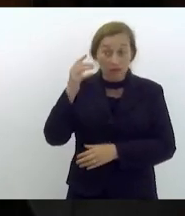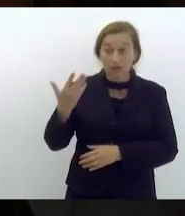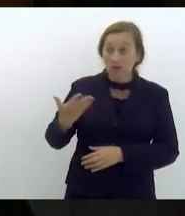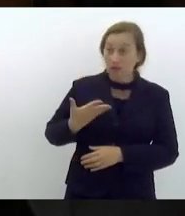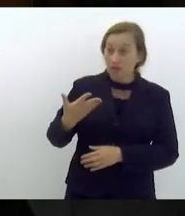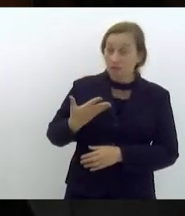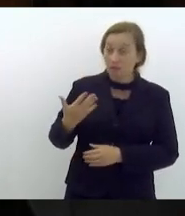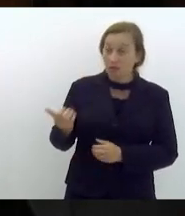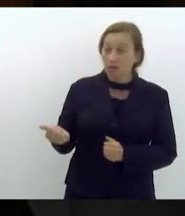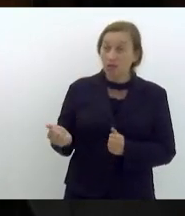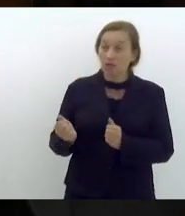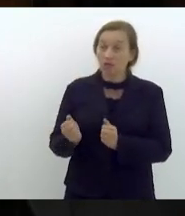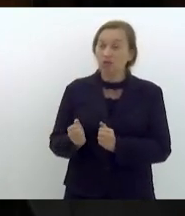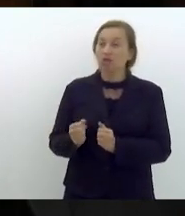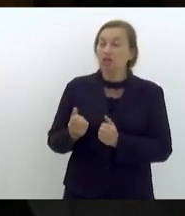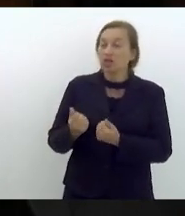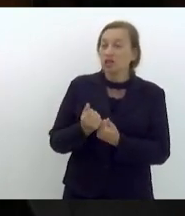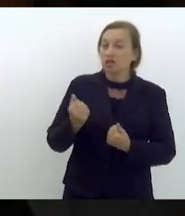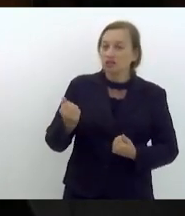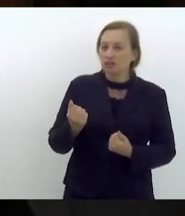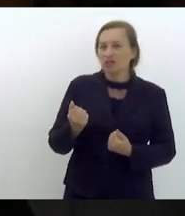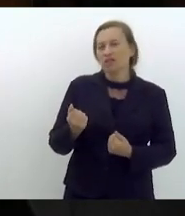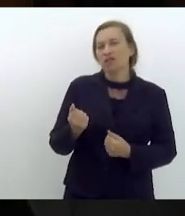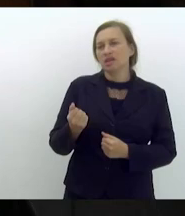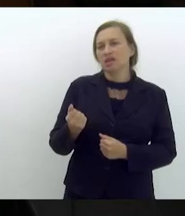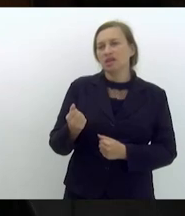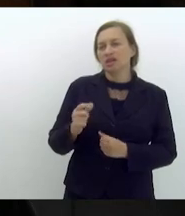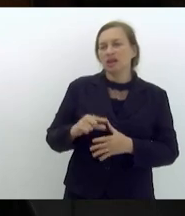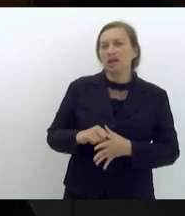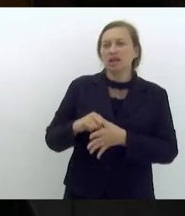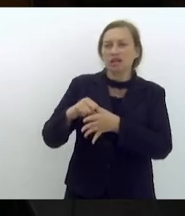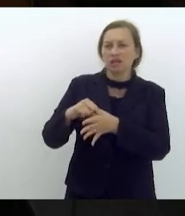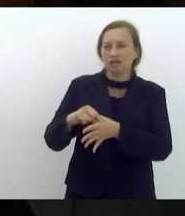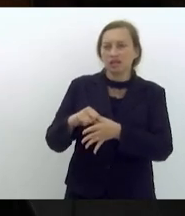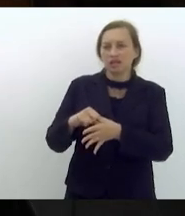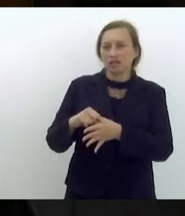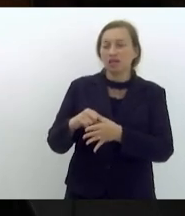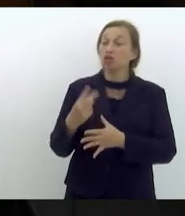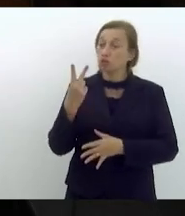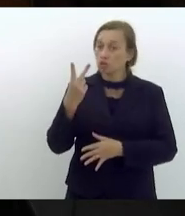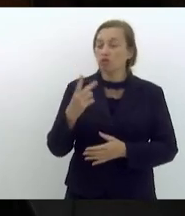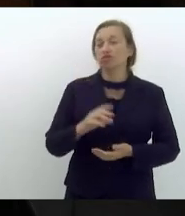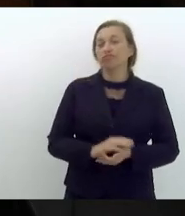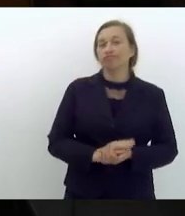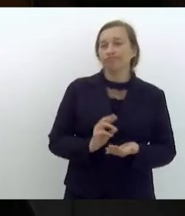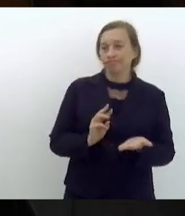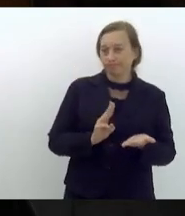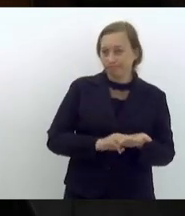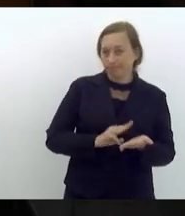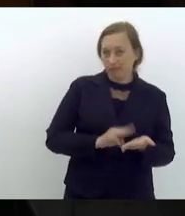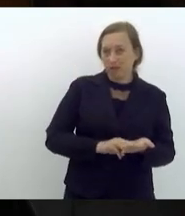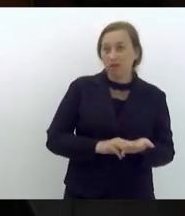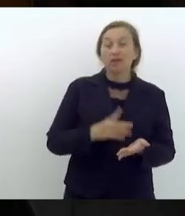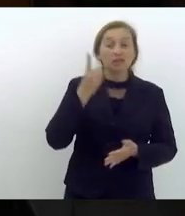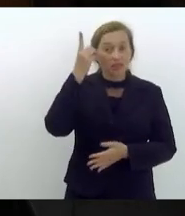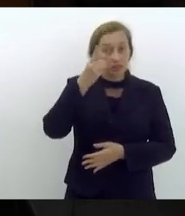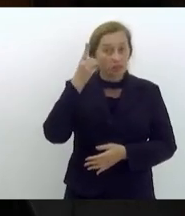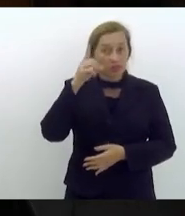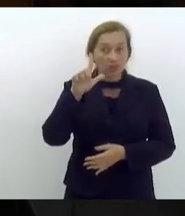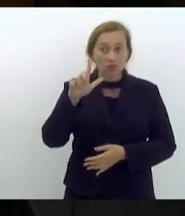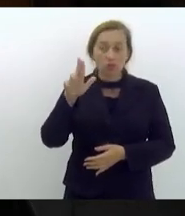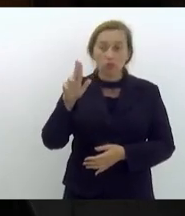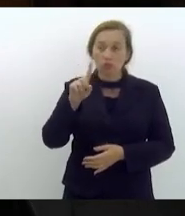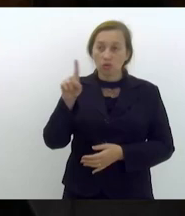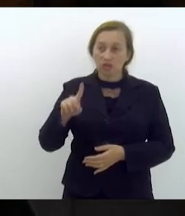do partido e vice-líder da bancada dois Deputado Luiz Cláudio e